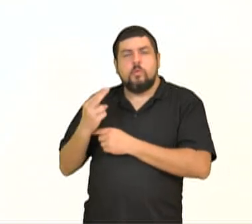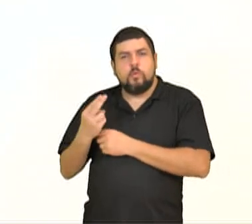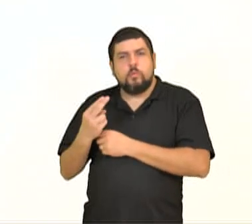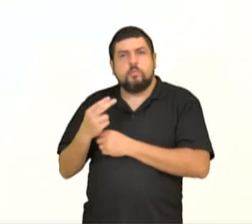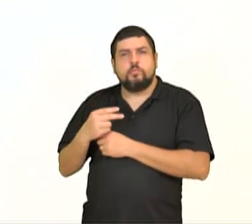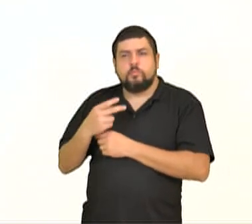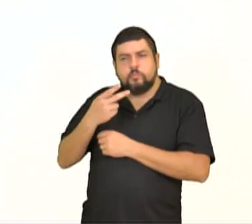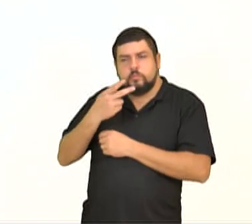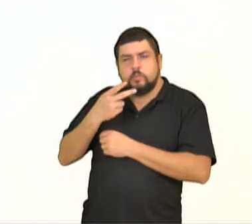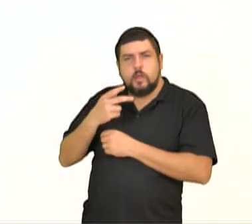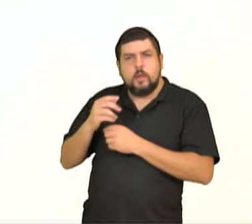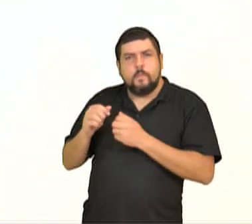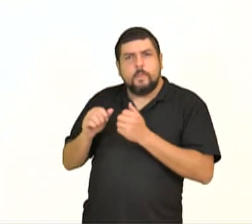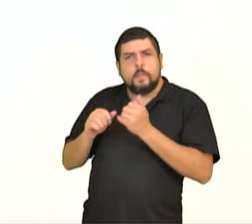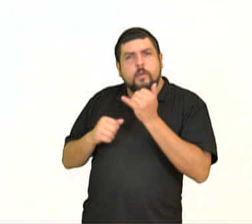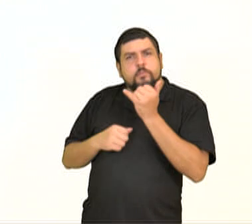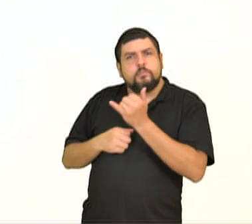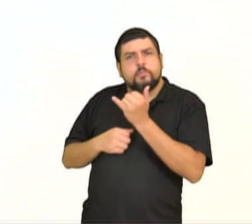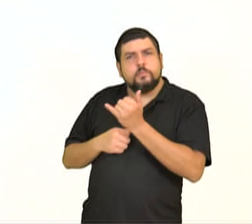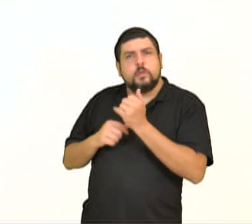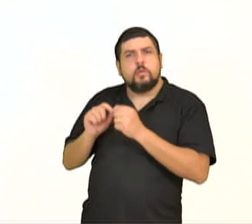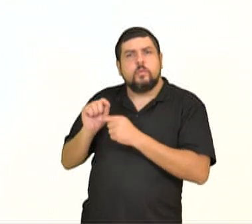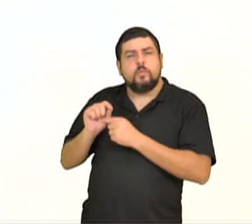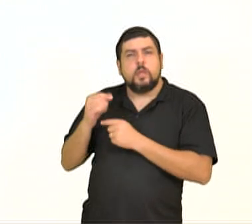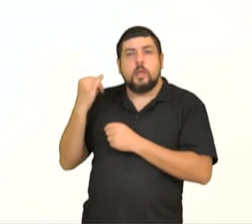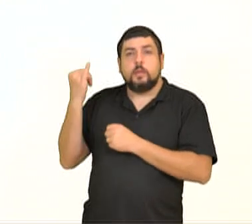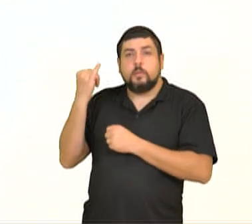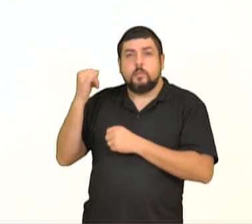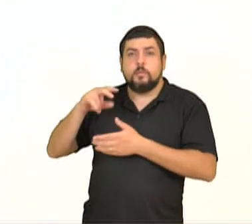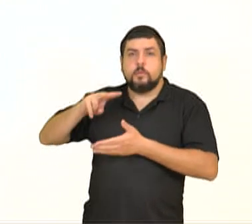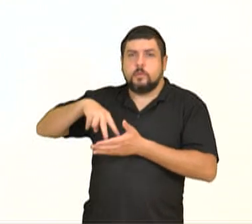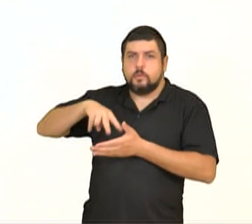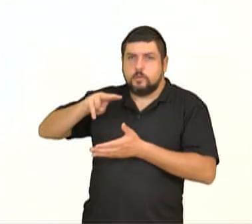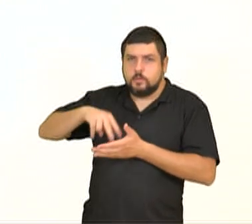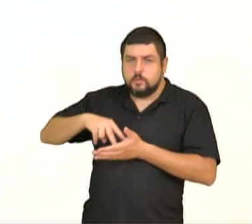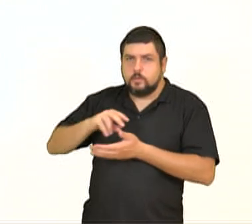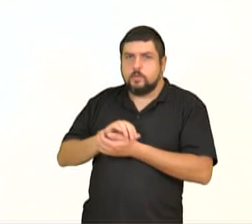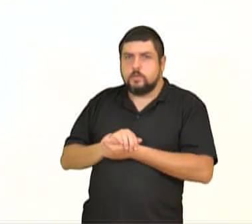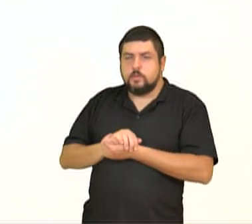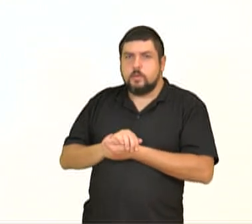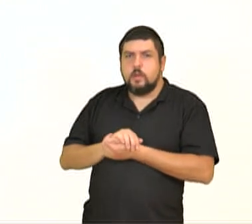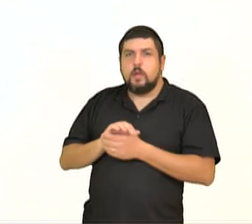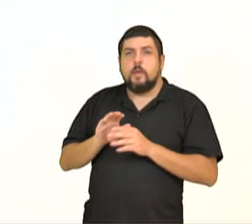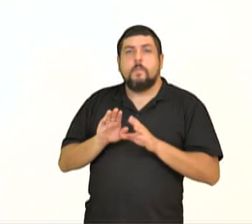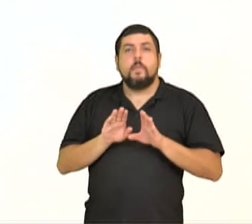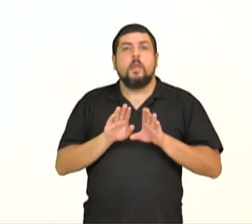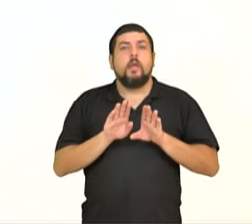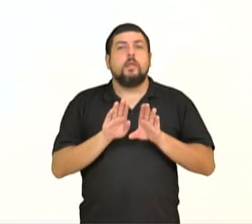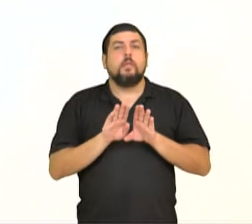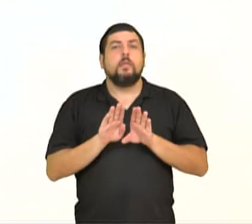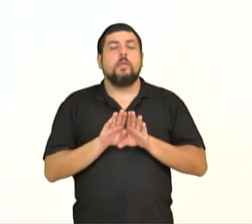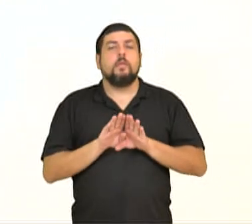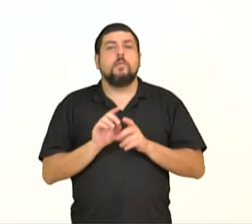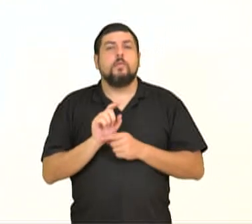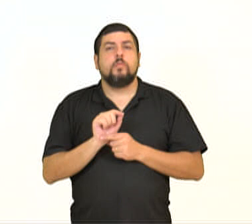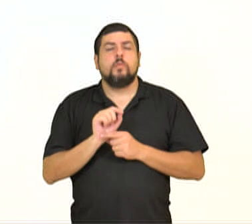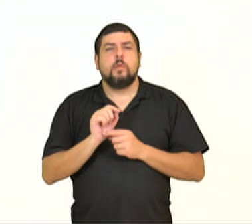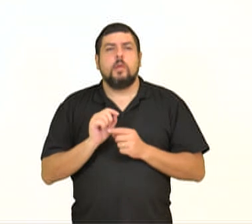ele sobre a importância da leitura. E a gente tem também um elemento